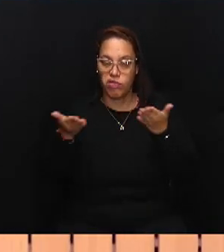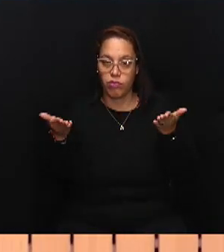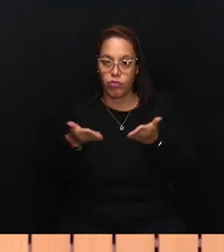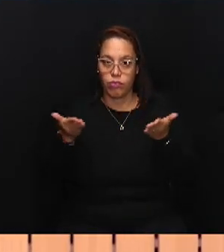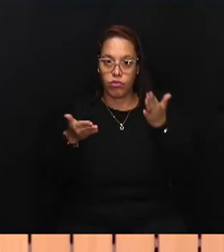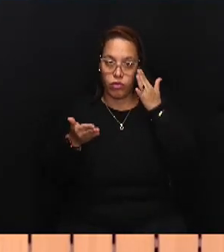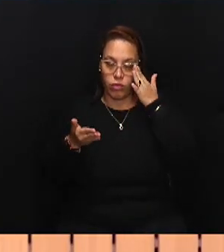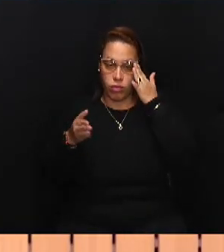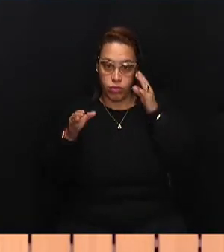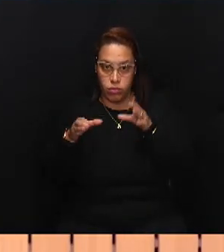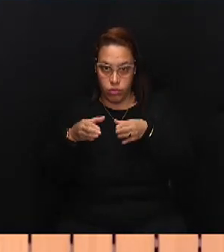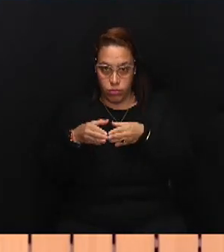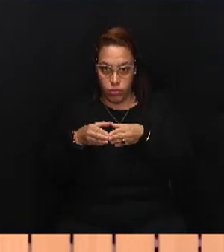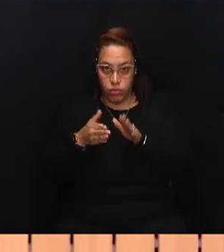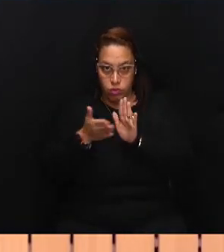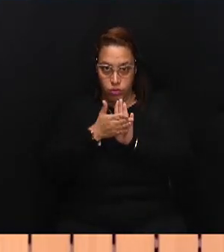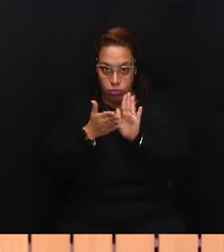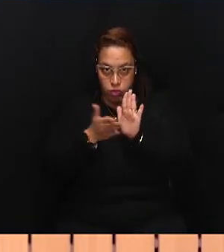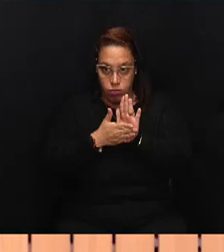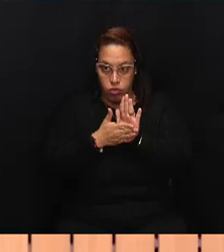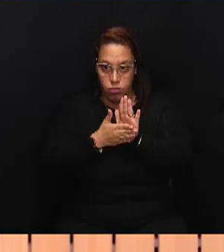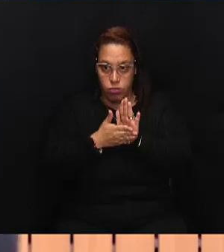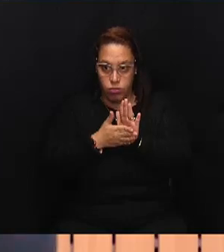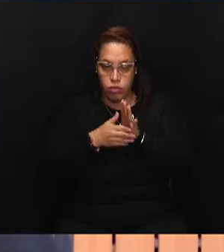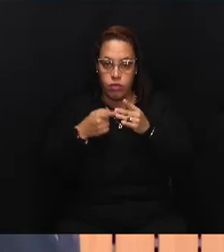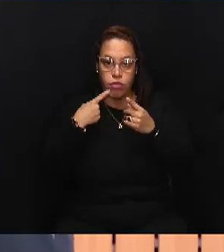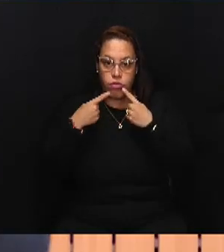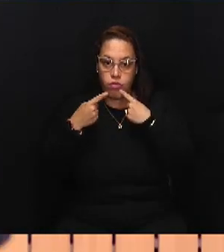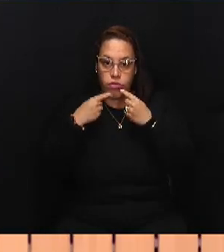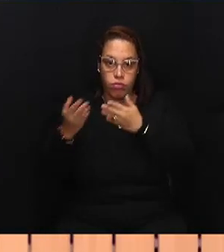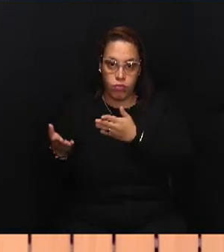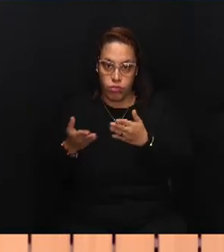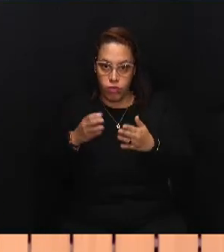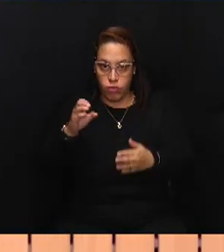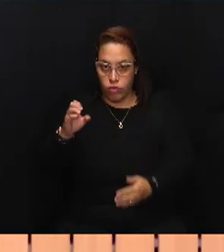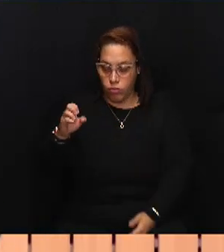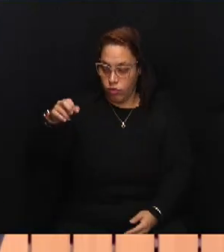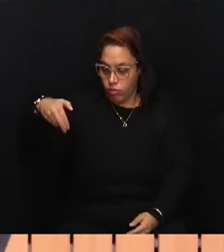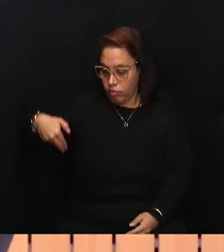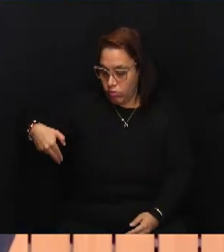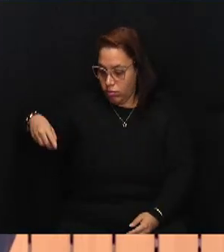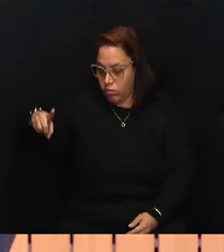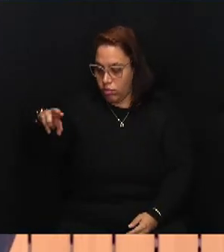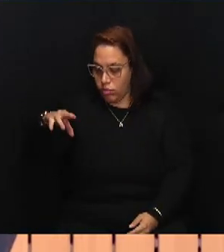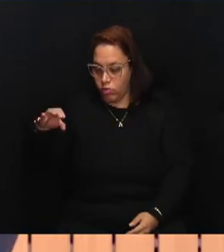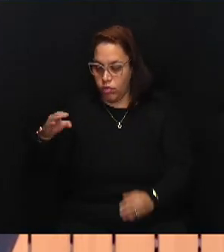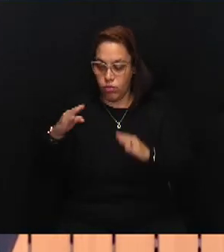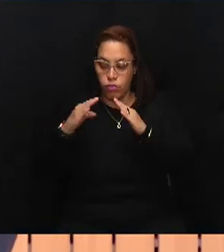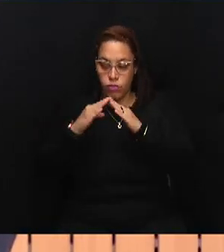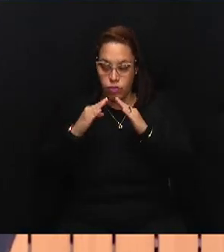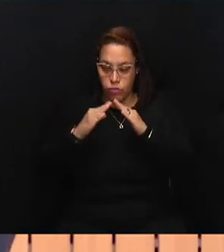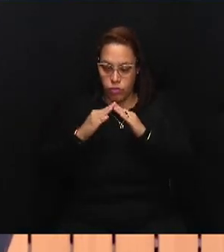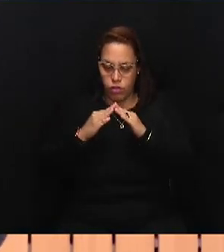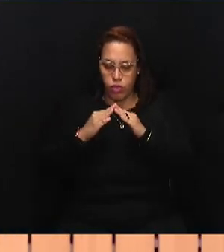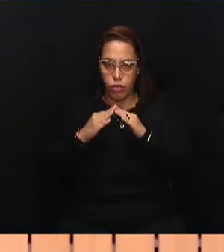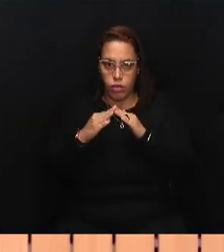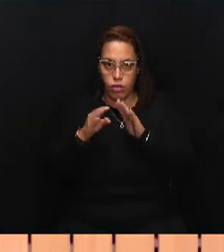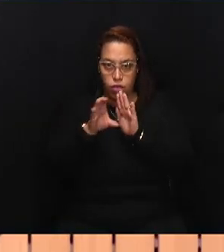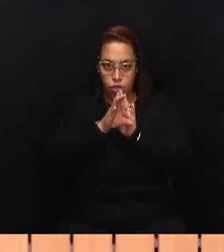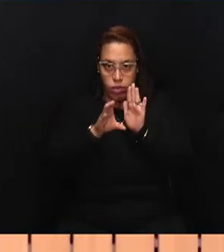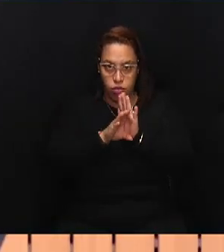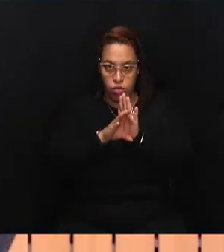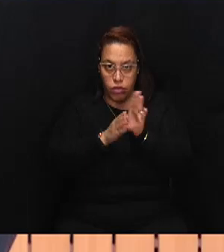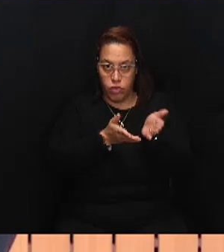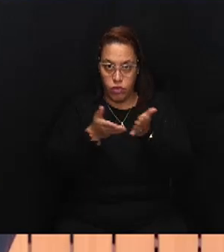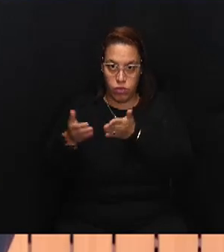e essa comissão que está se propondo, é dialogar, trazer a INDEC. A questão da habitação, nós temos vários problemas,